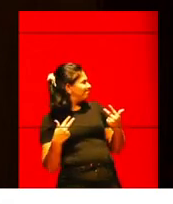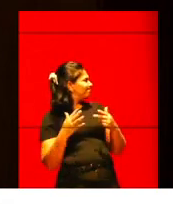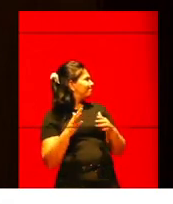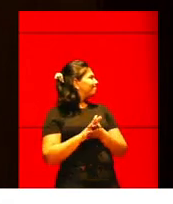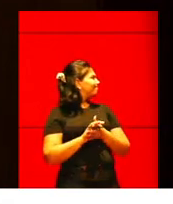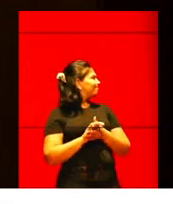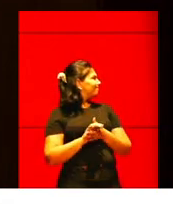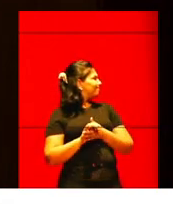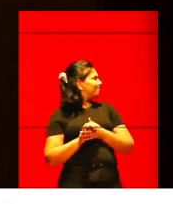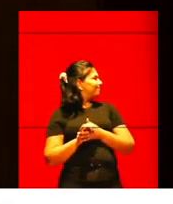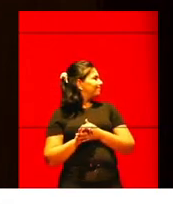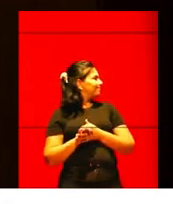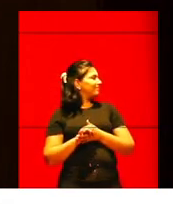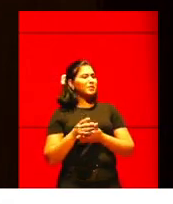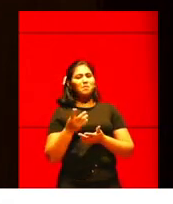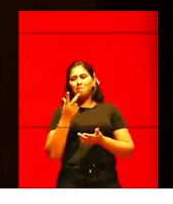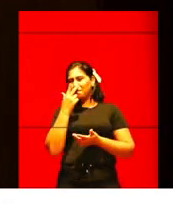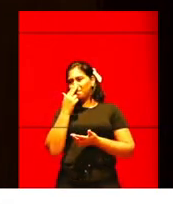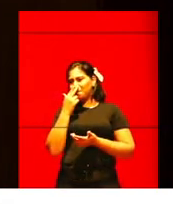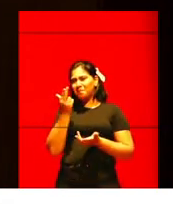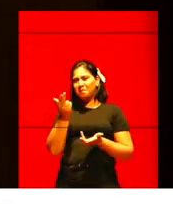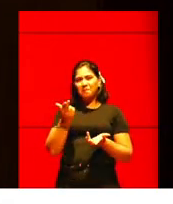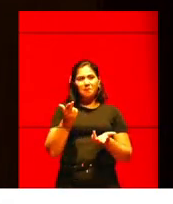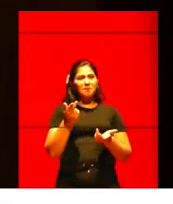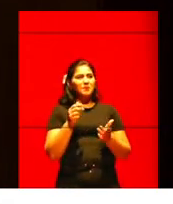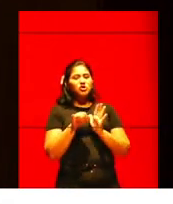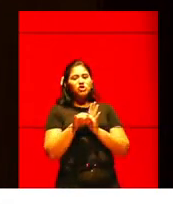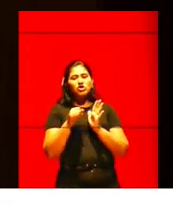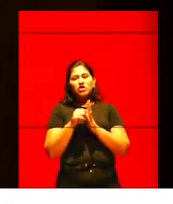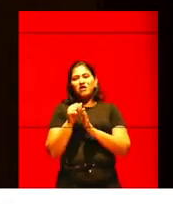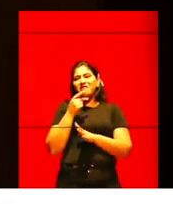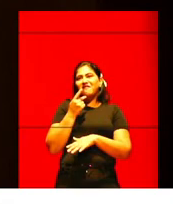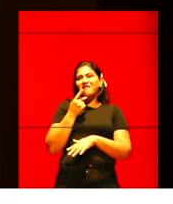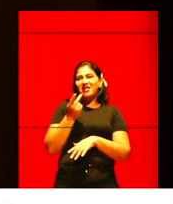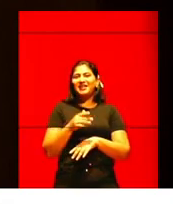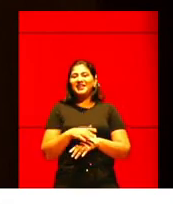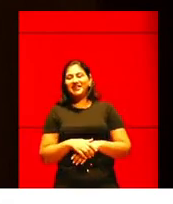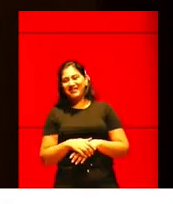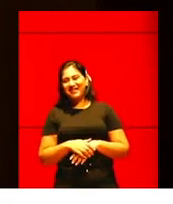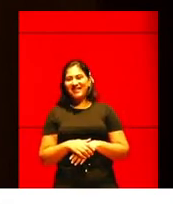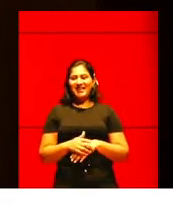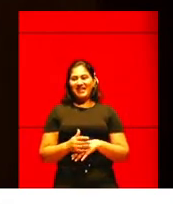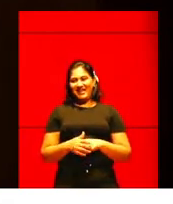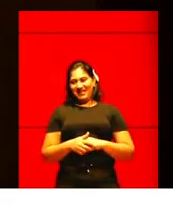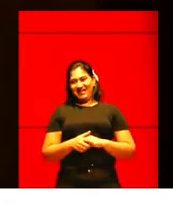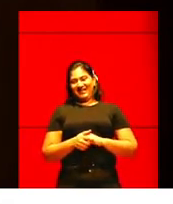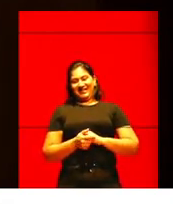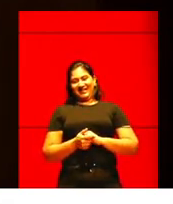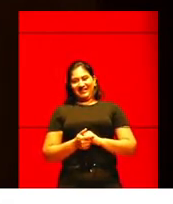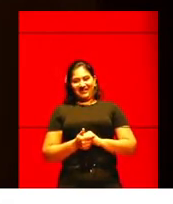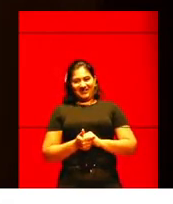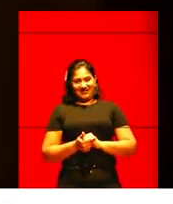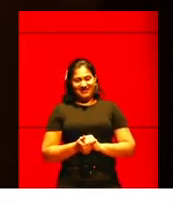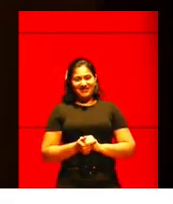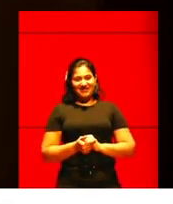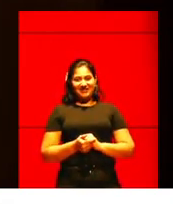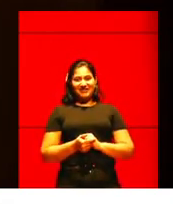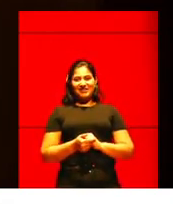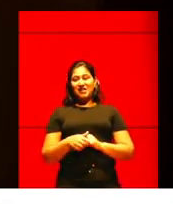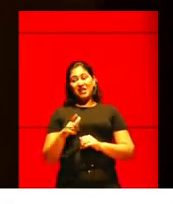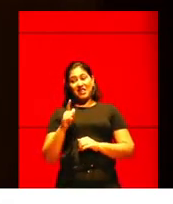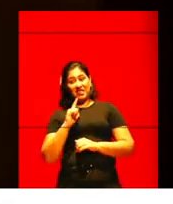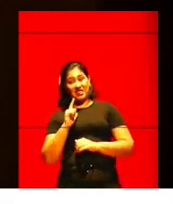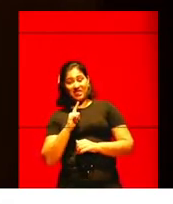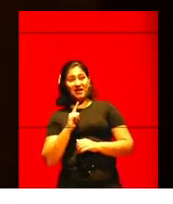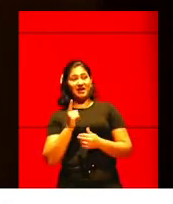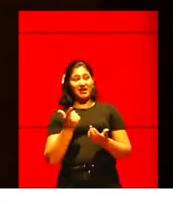meu. Só elas entendem, né? A criança do infantil fala, tá bom, meu filho, vamos lá. Aí ela leva. A gente não, nós